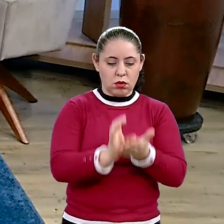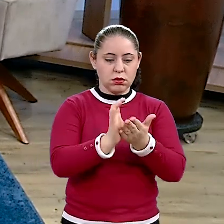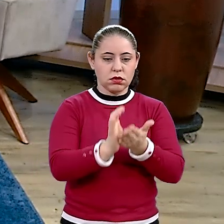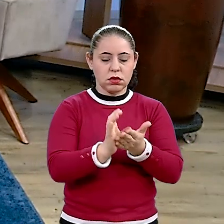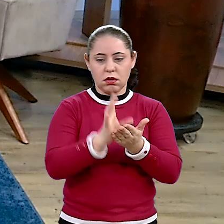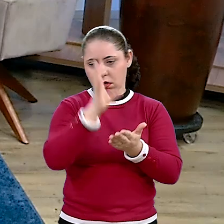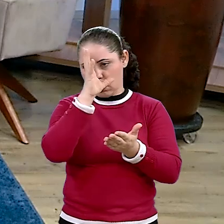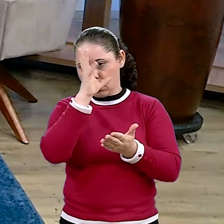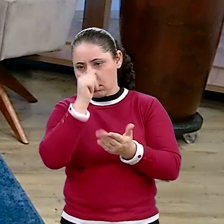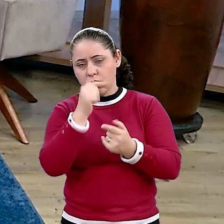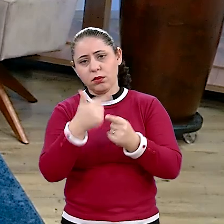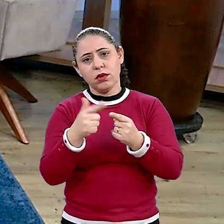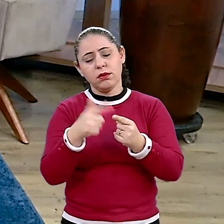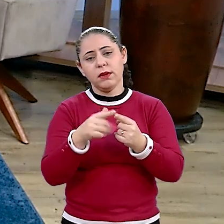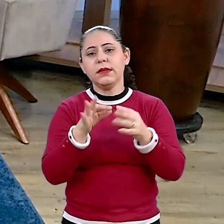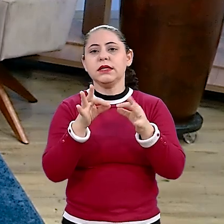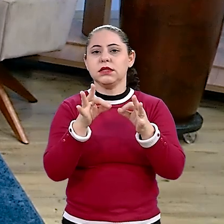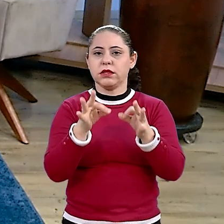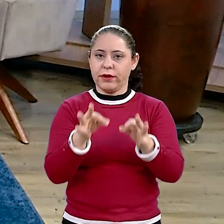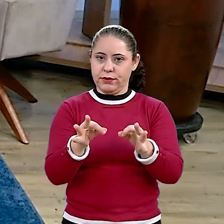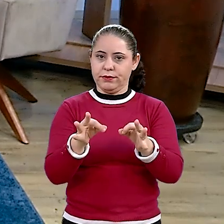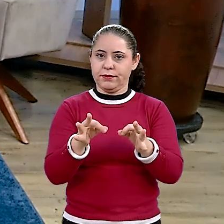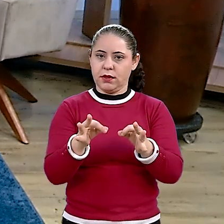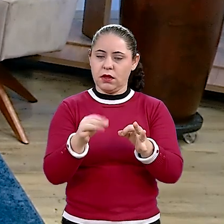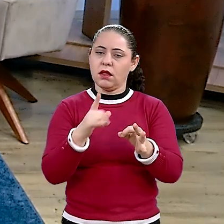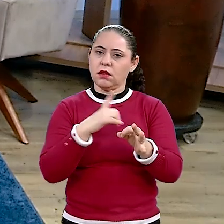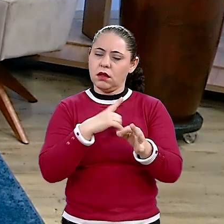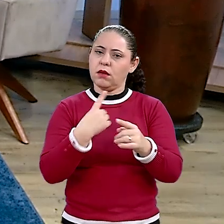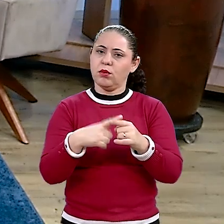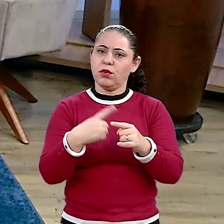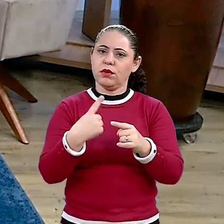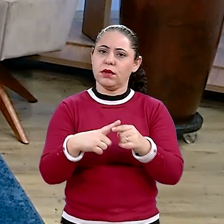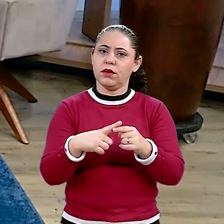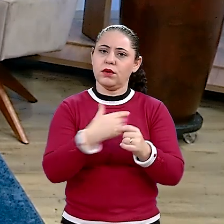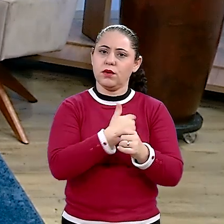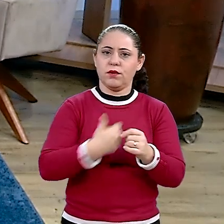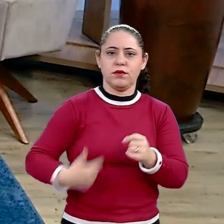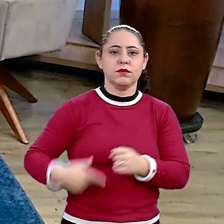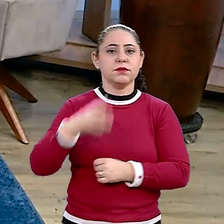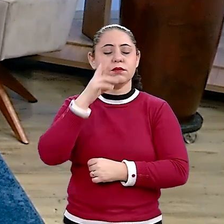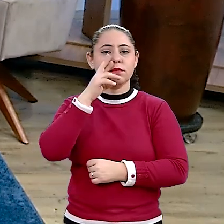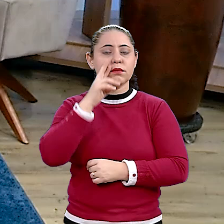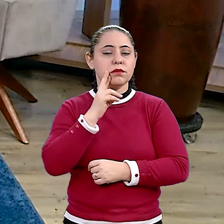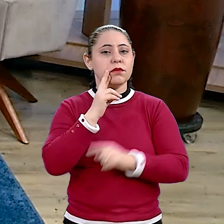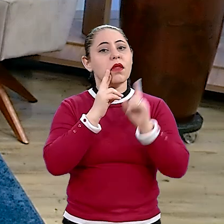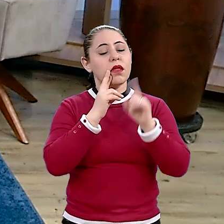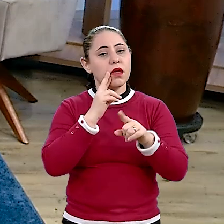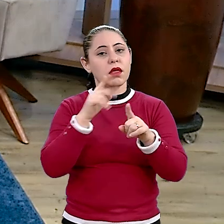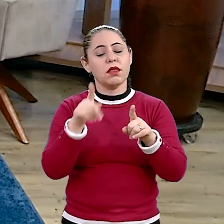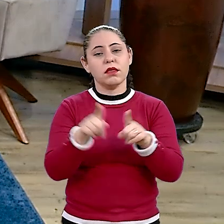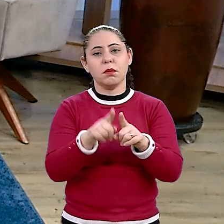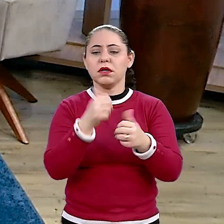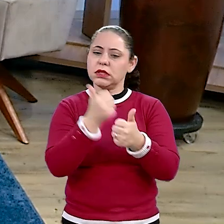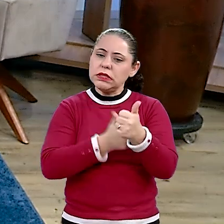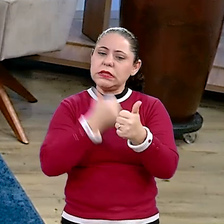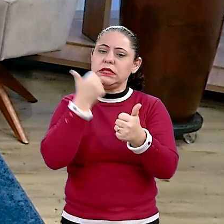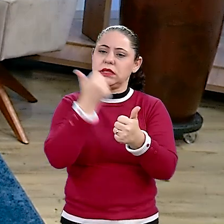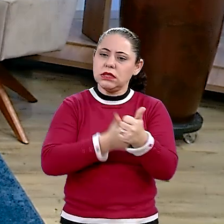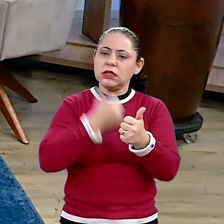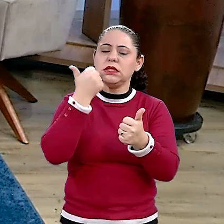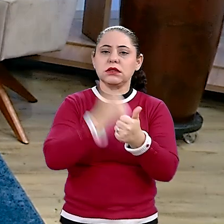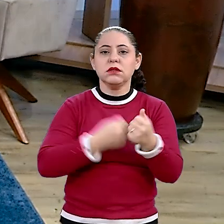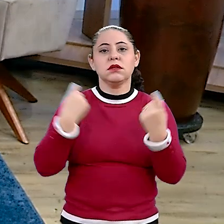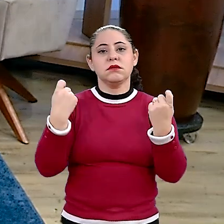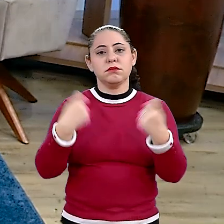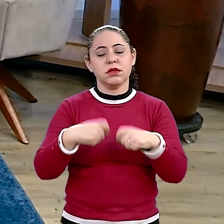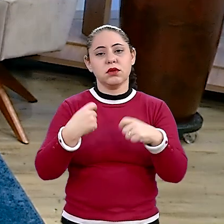uma solução. E eu acho que tem solução, porque o governador Eduardo Riedel, ele tem insistido muito na